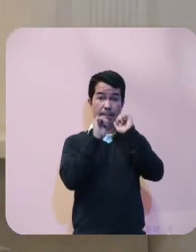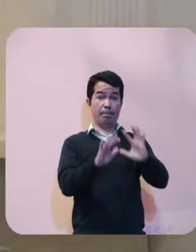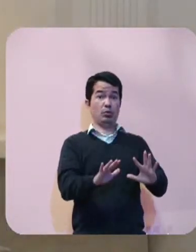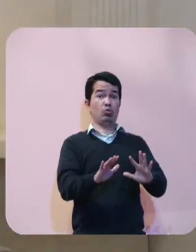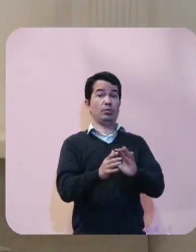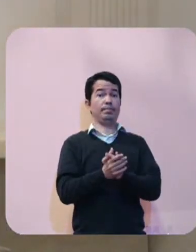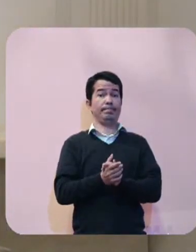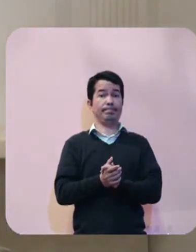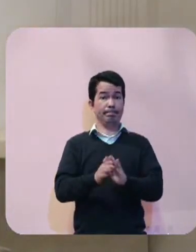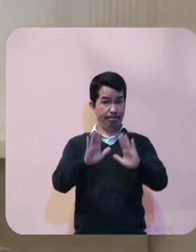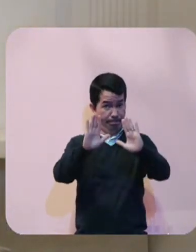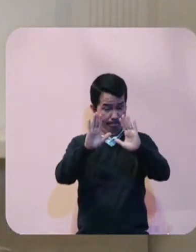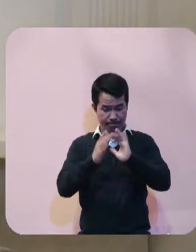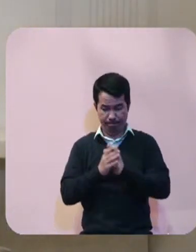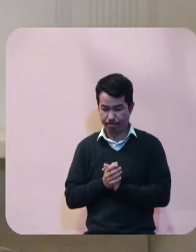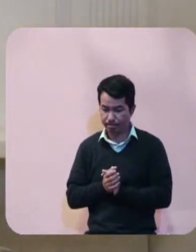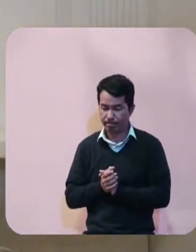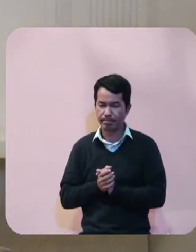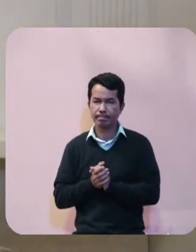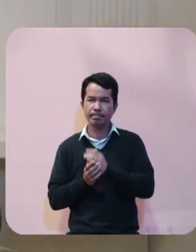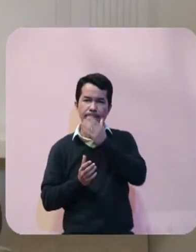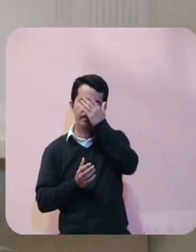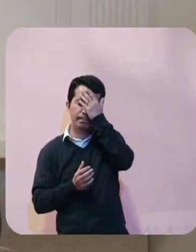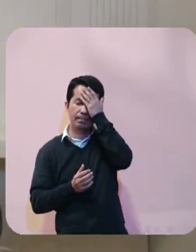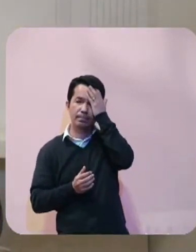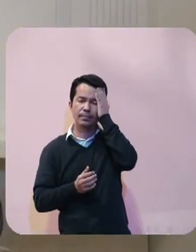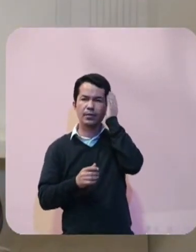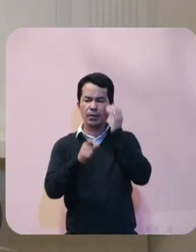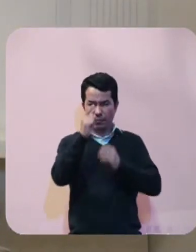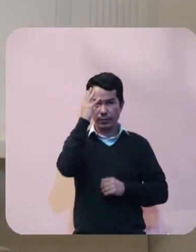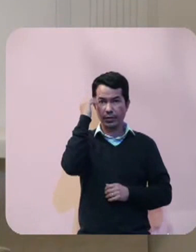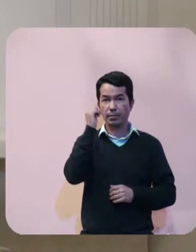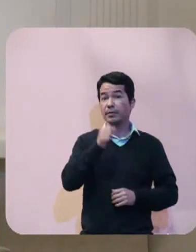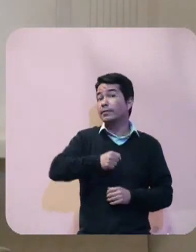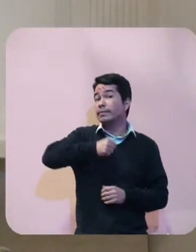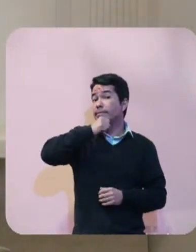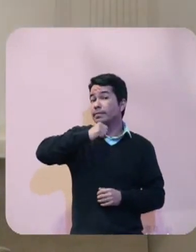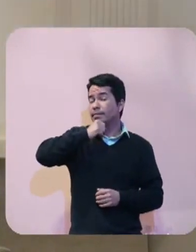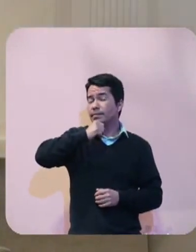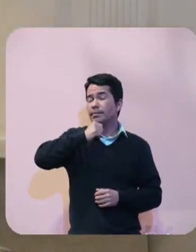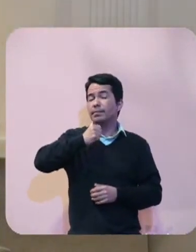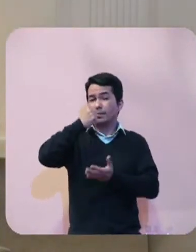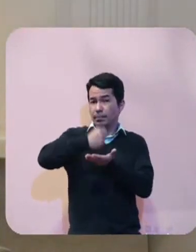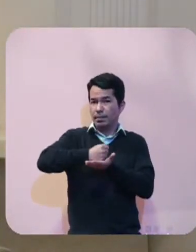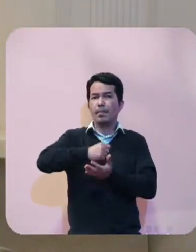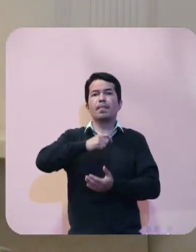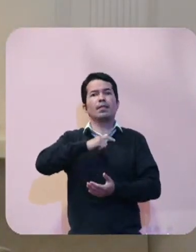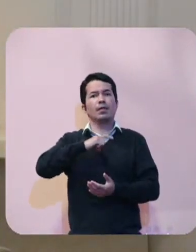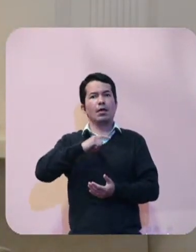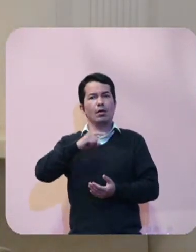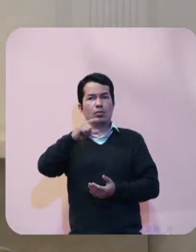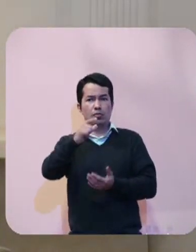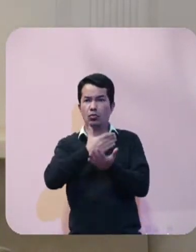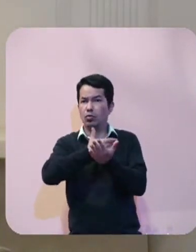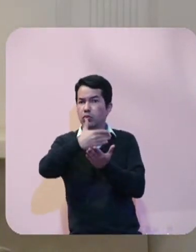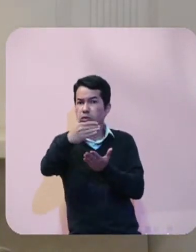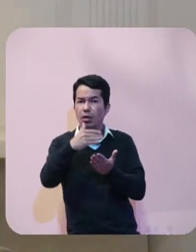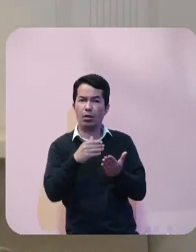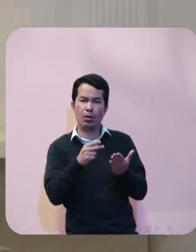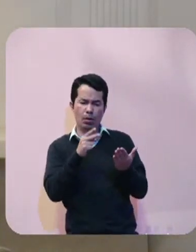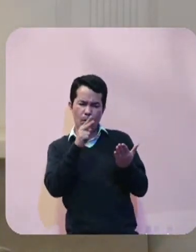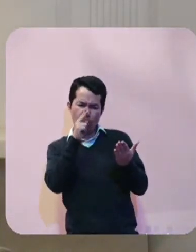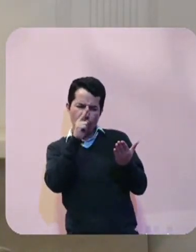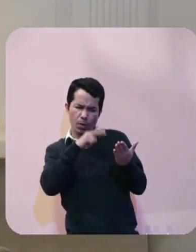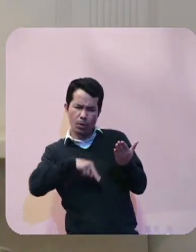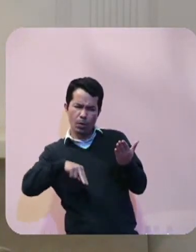É interessante como essa oração é tão valorizada no Velho Testamento. Lê lá os primeiros capítulos